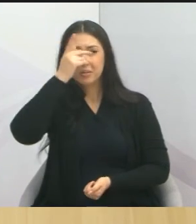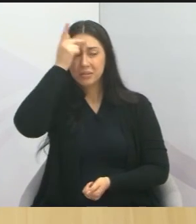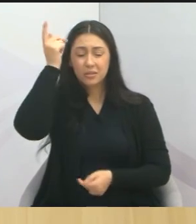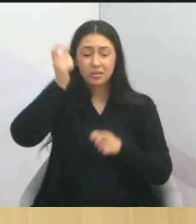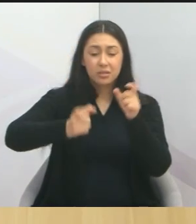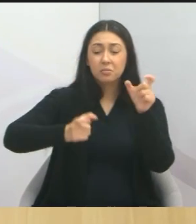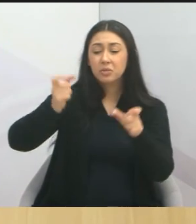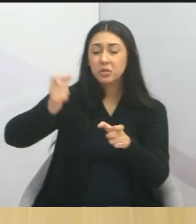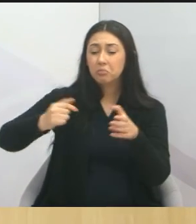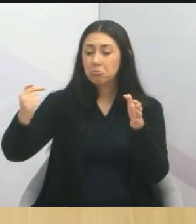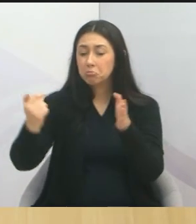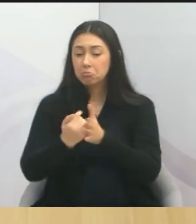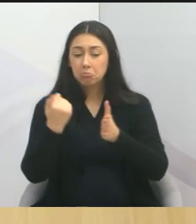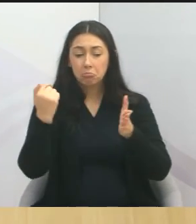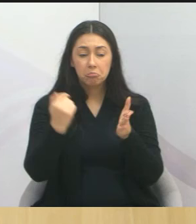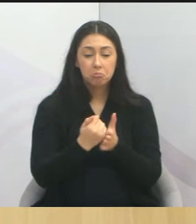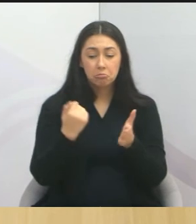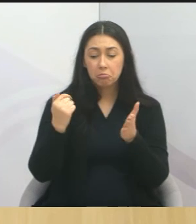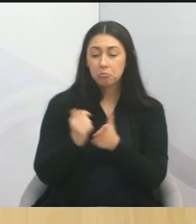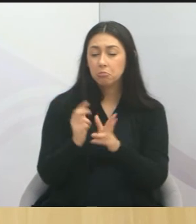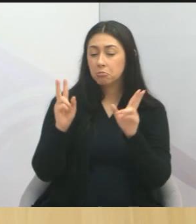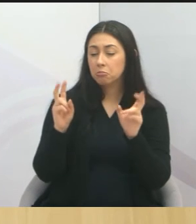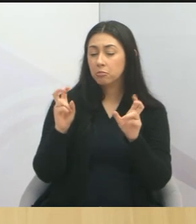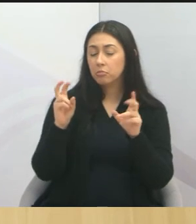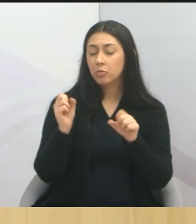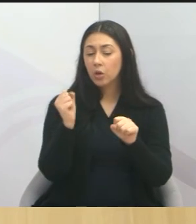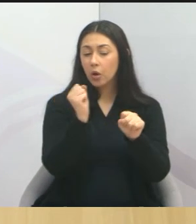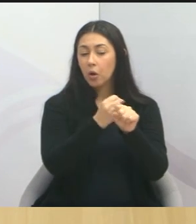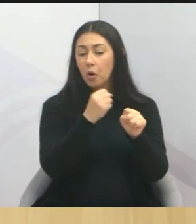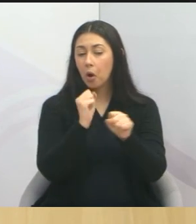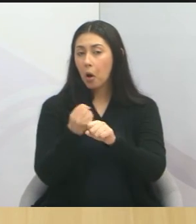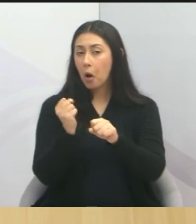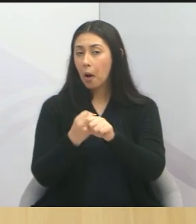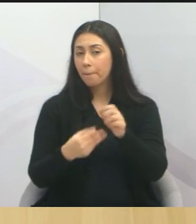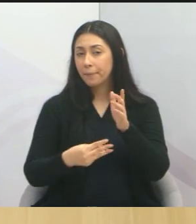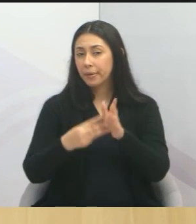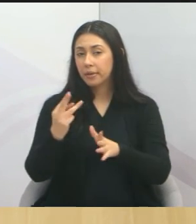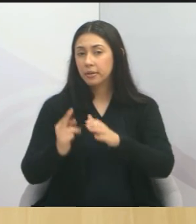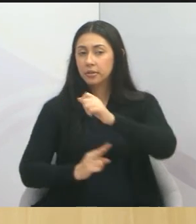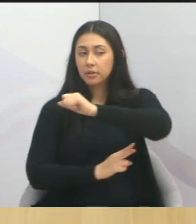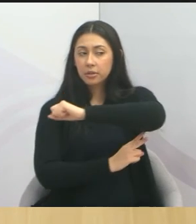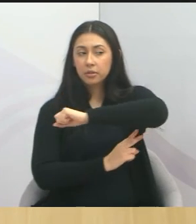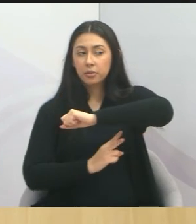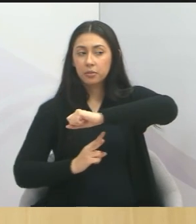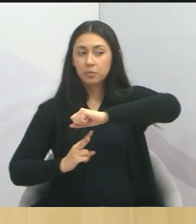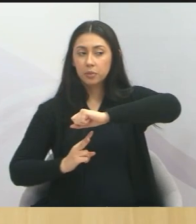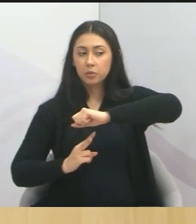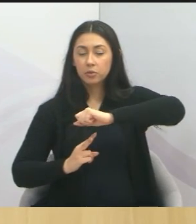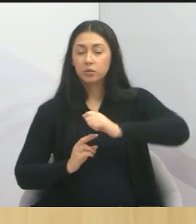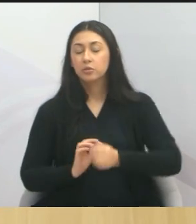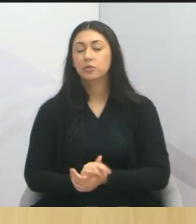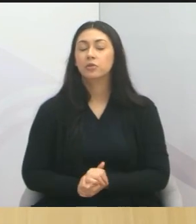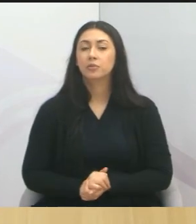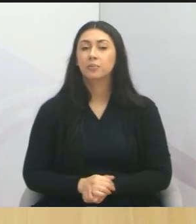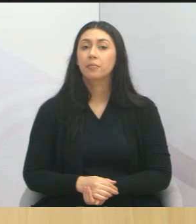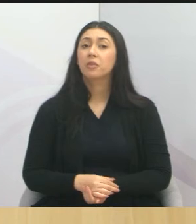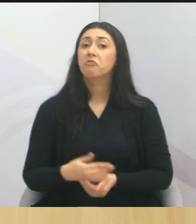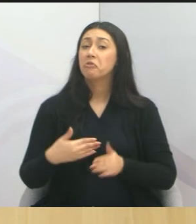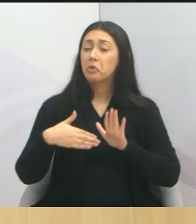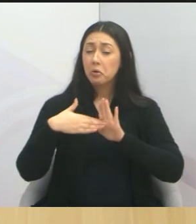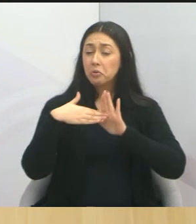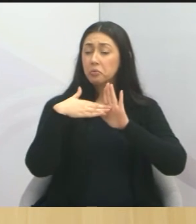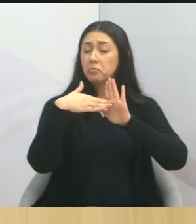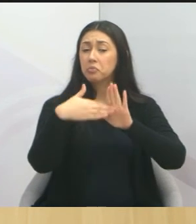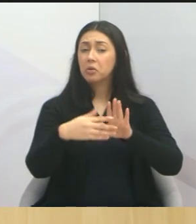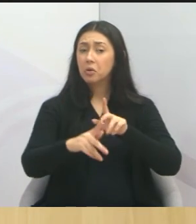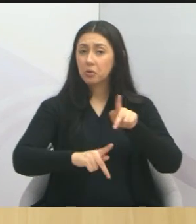dos munícipes a esse Vereador sobre o andamento da obra da terceira ponte que trará grande